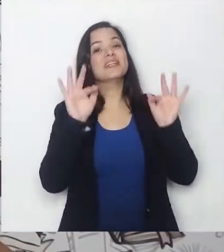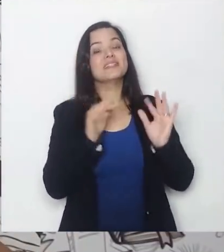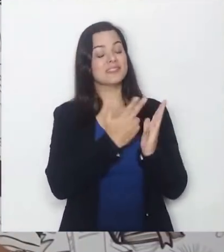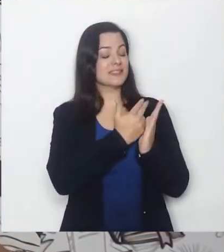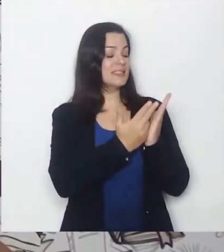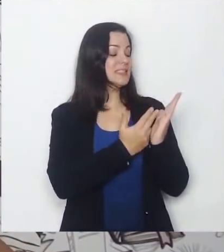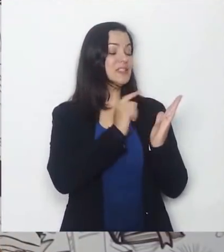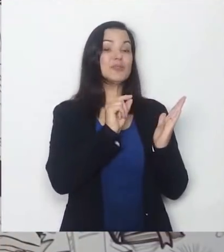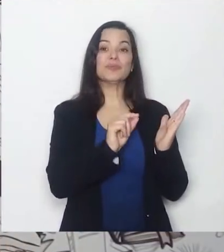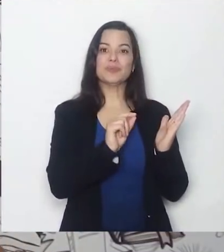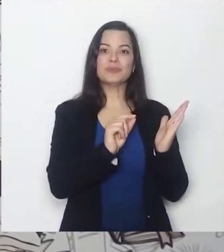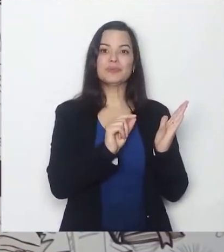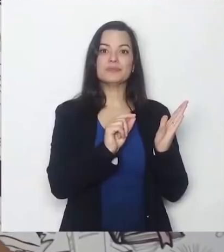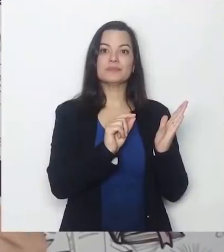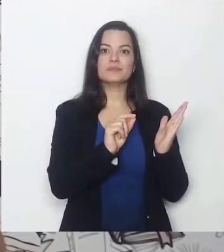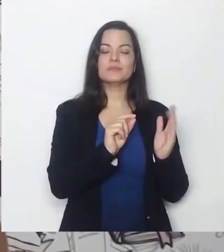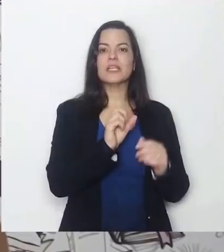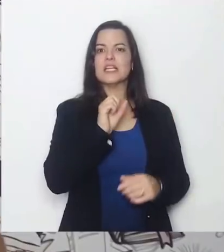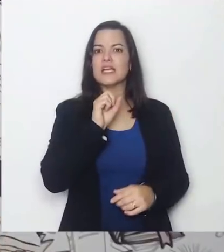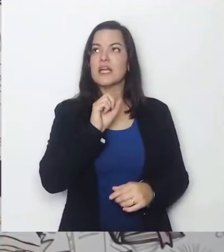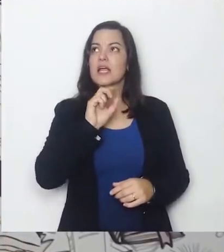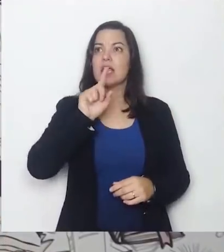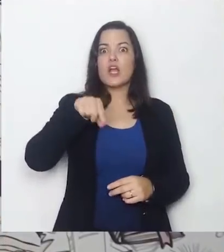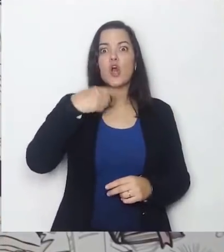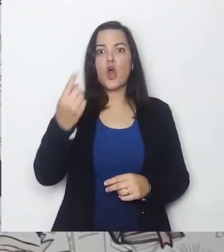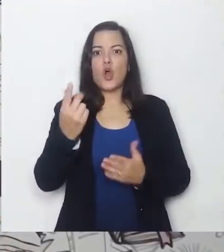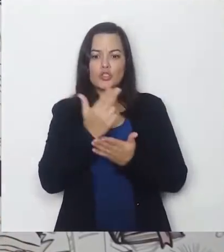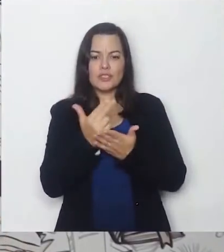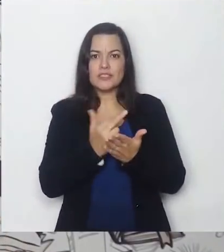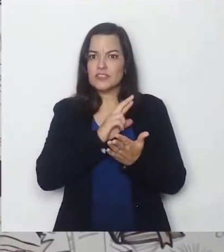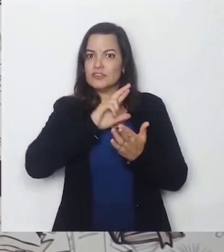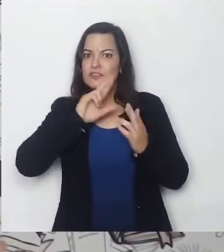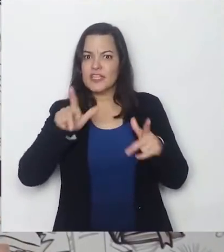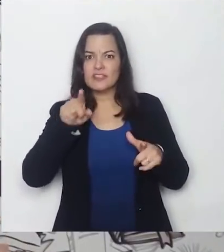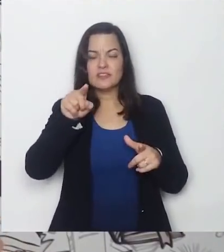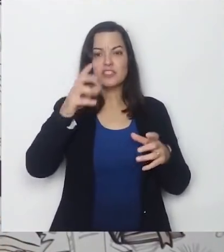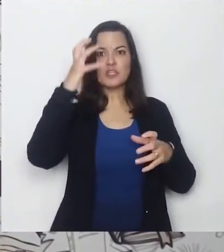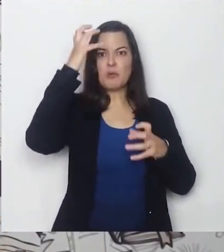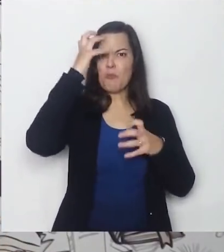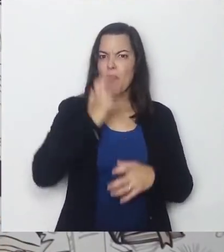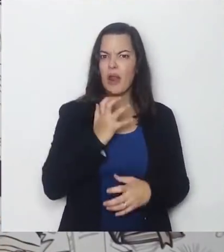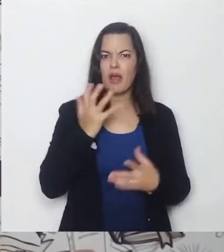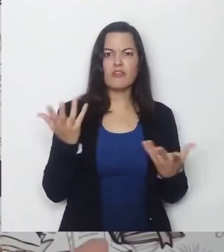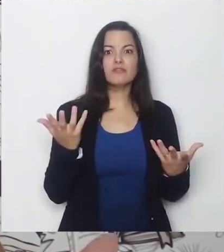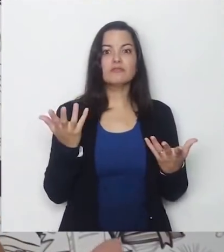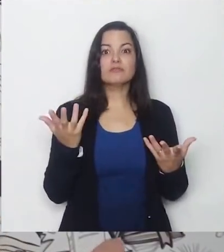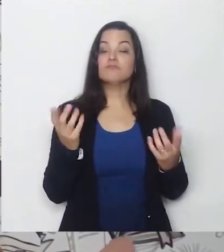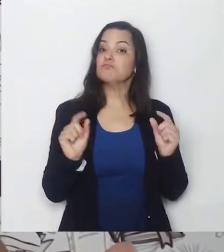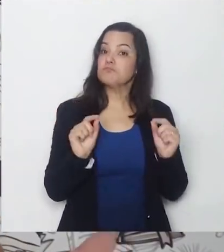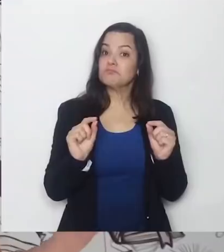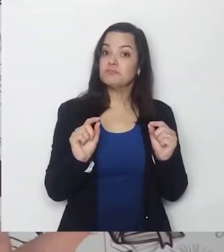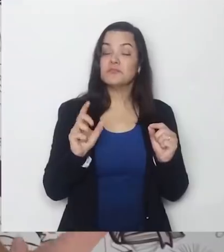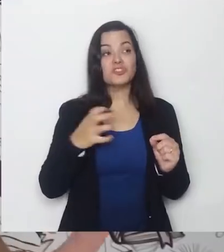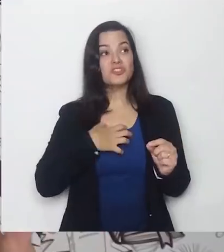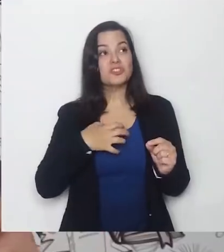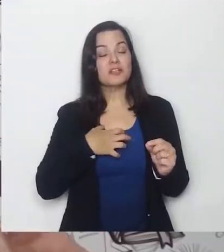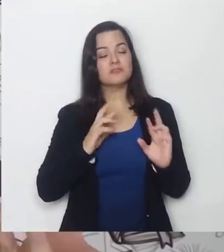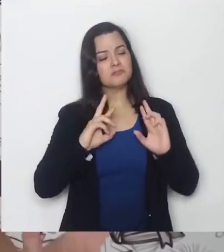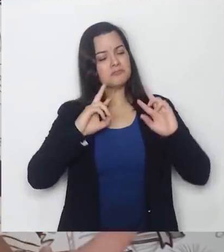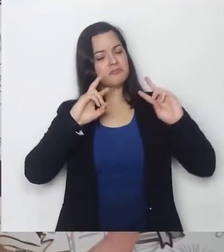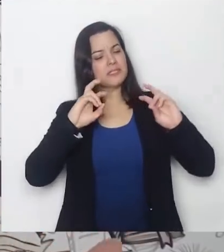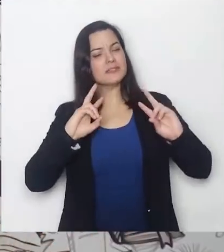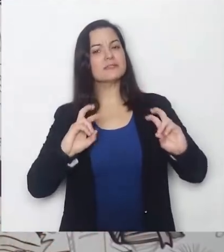bem feliz. Um outro desenho quando você está bem bravo com alguma coisa. Já seria uma forma de controlar,